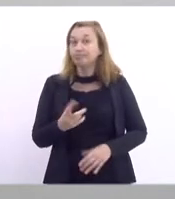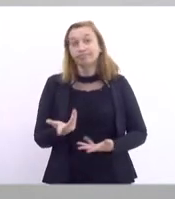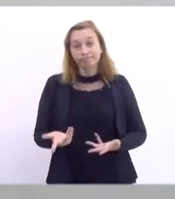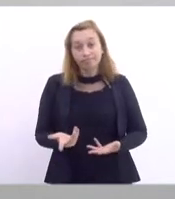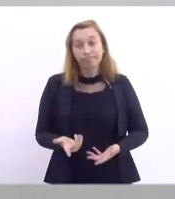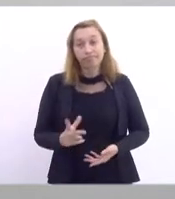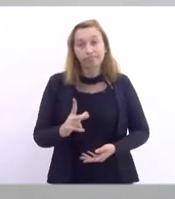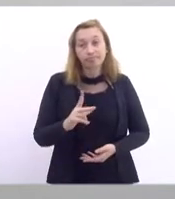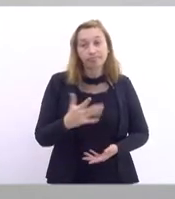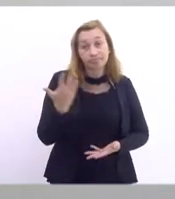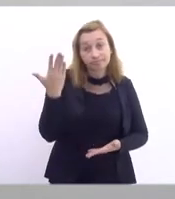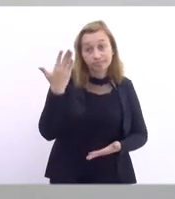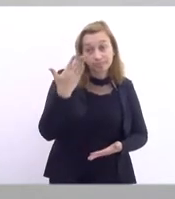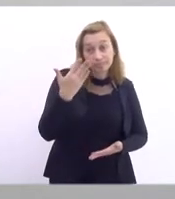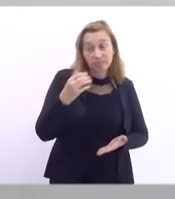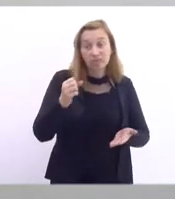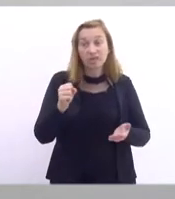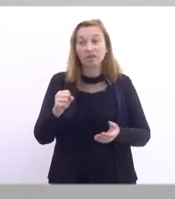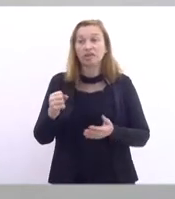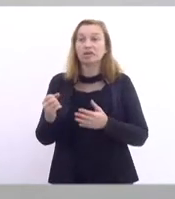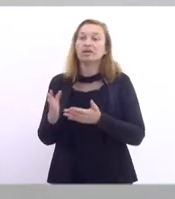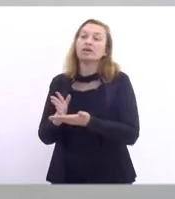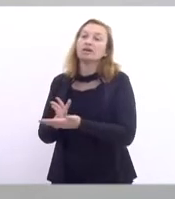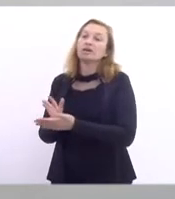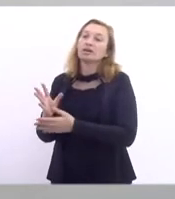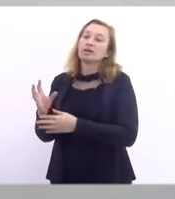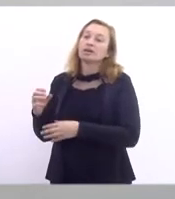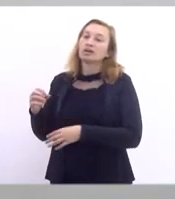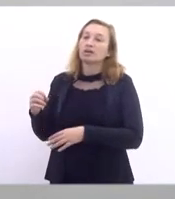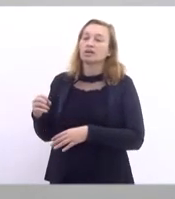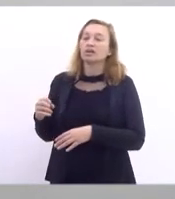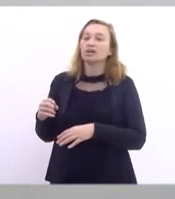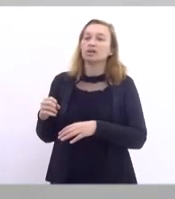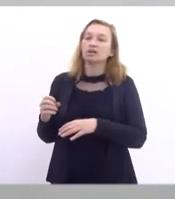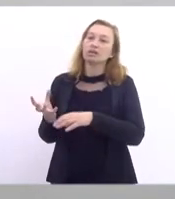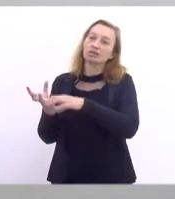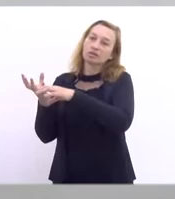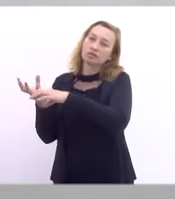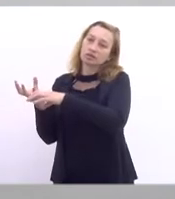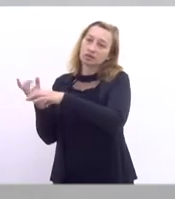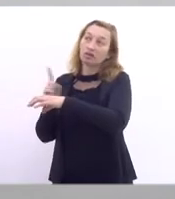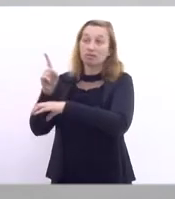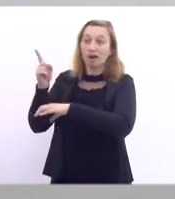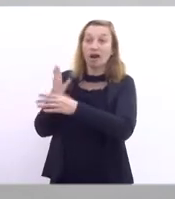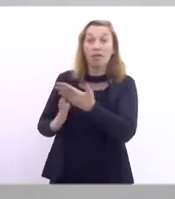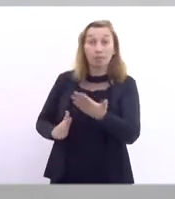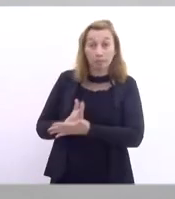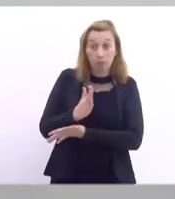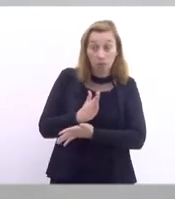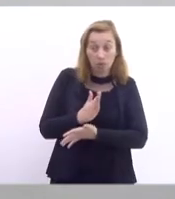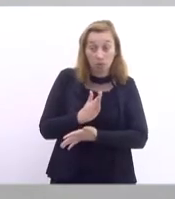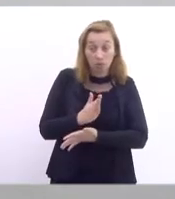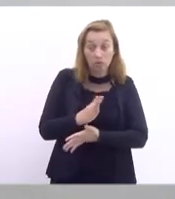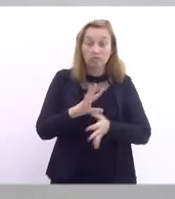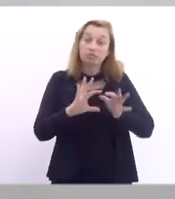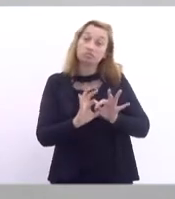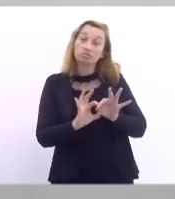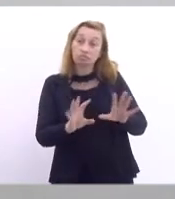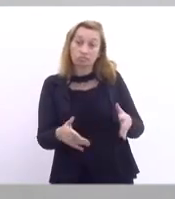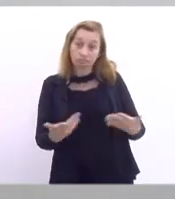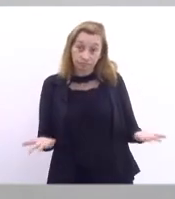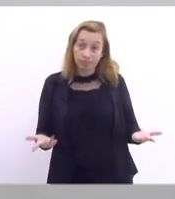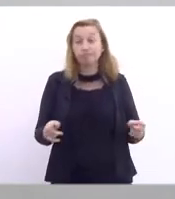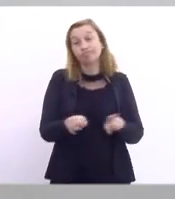Senado aprova e o Tesouro Nacional quando se trata de contrato externo fazer 700 que tem que ter autorização